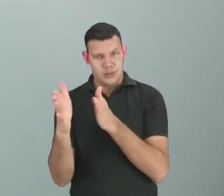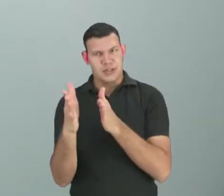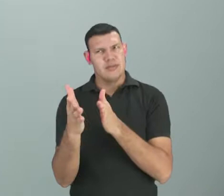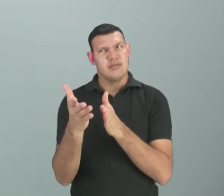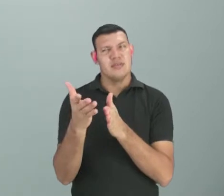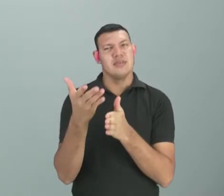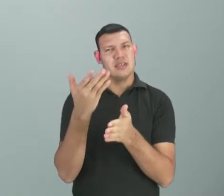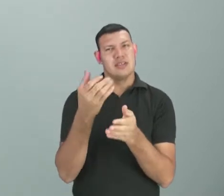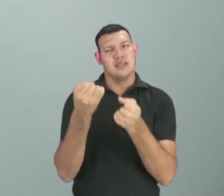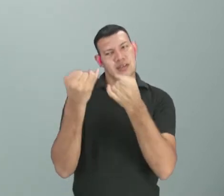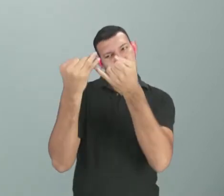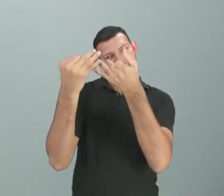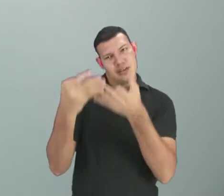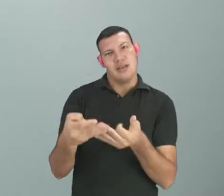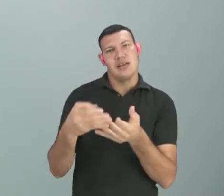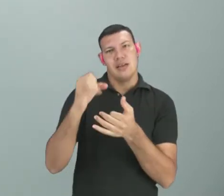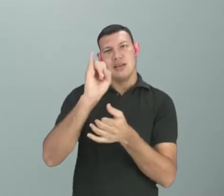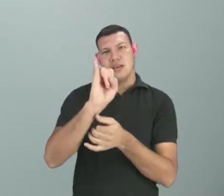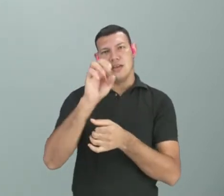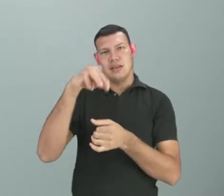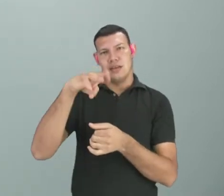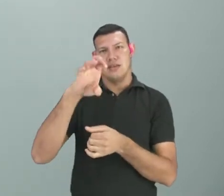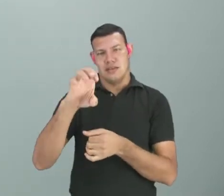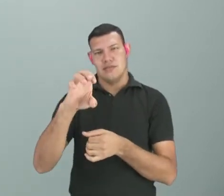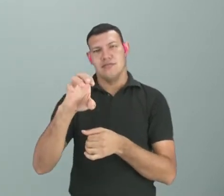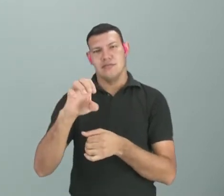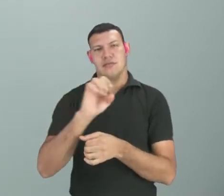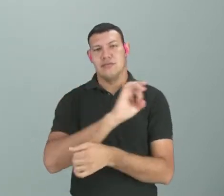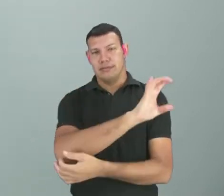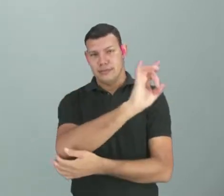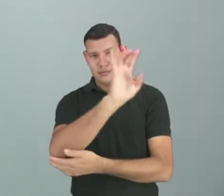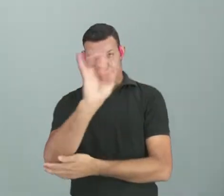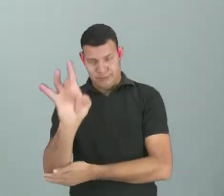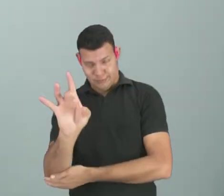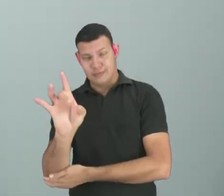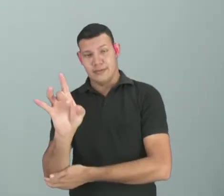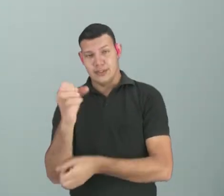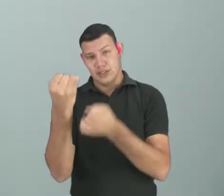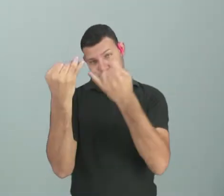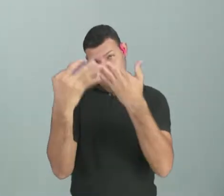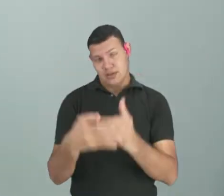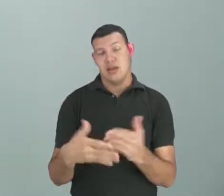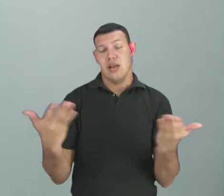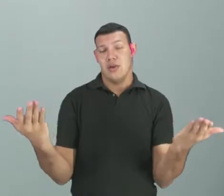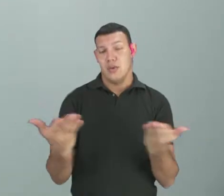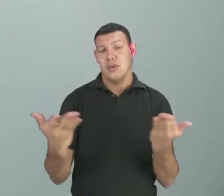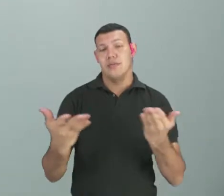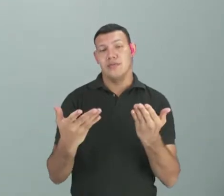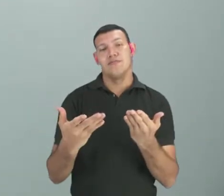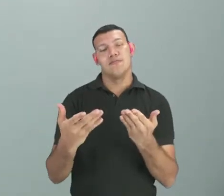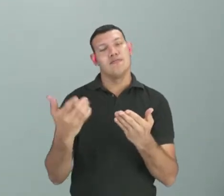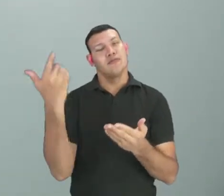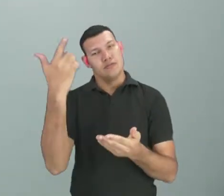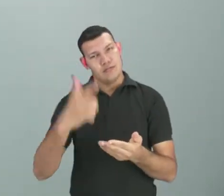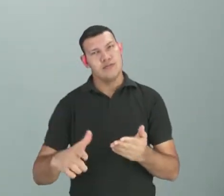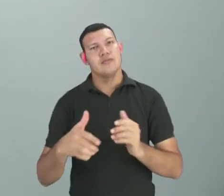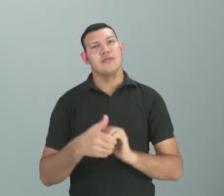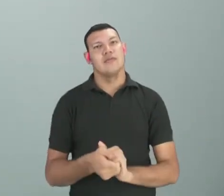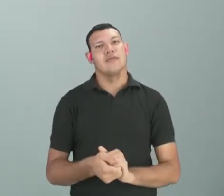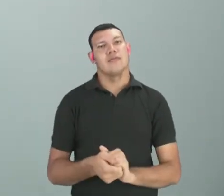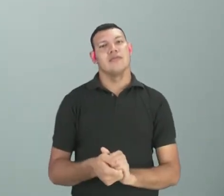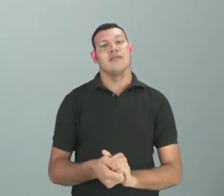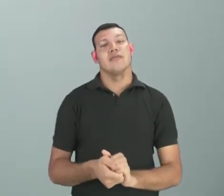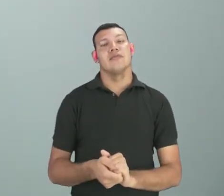IMC, para a gente ver qual que era o biotipo de cada um, mas hoje a gente vai falar sobre os biotipos dentro da